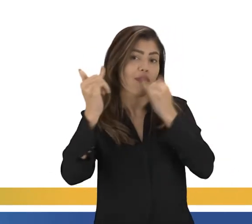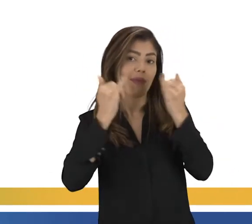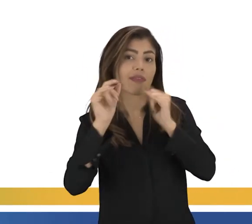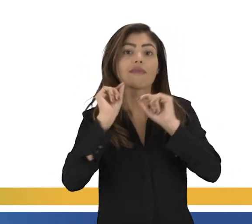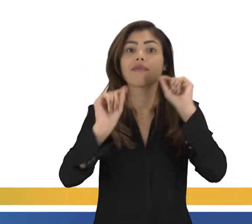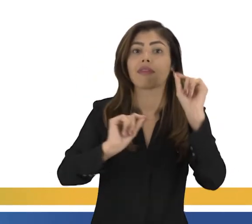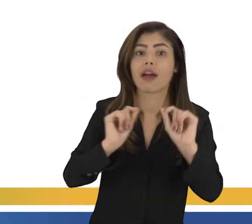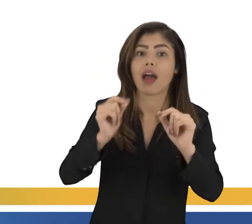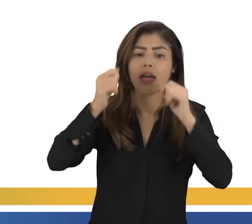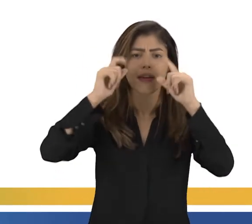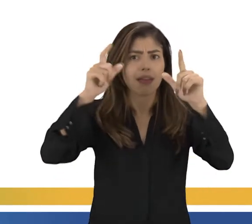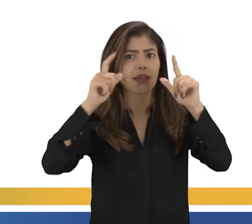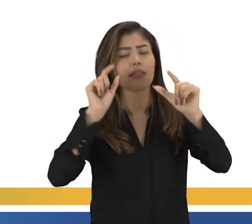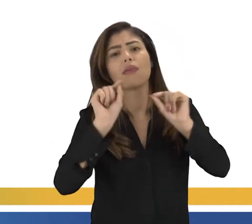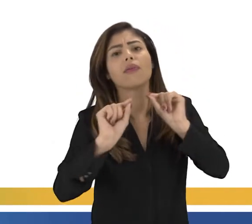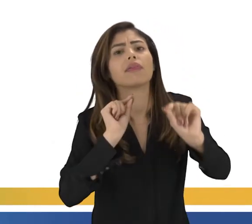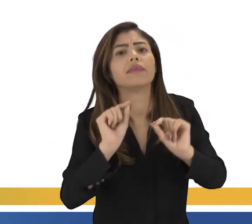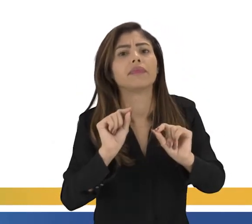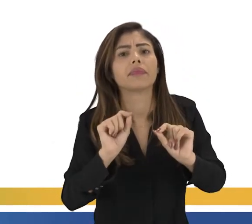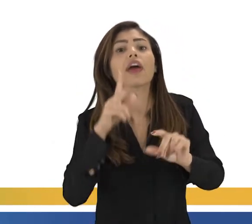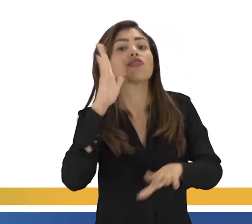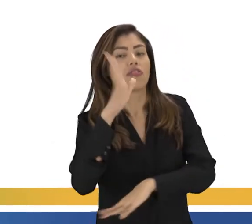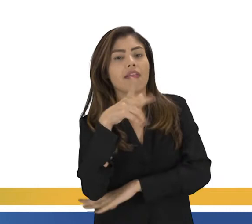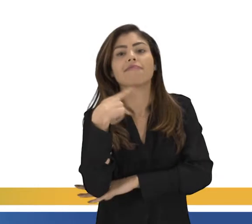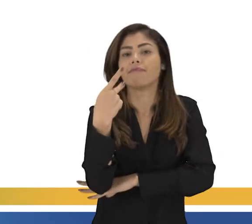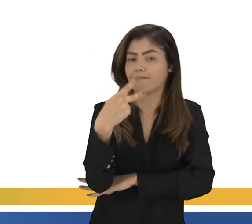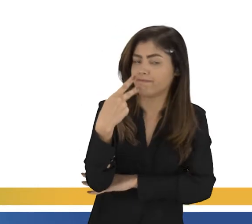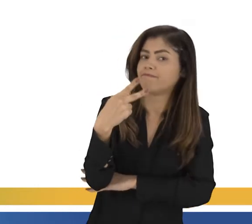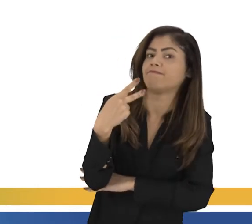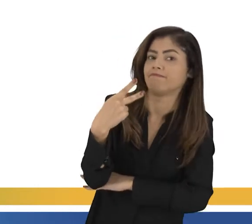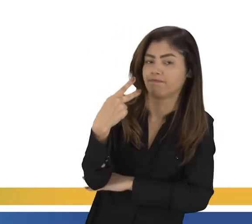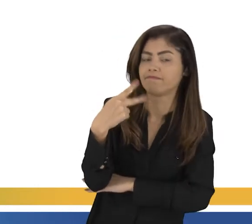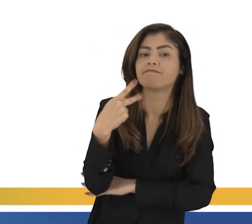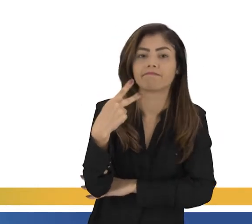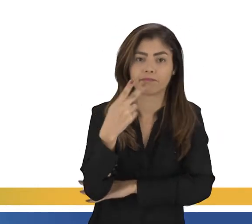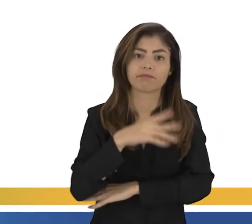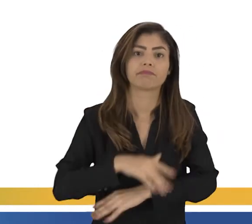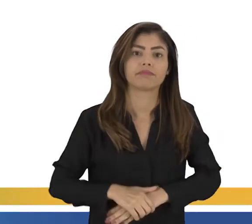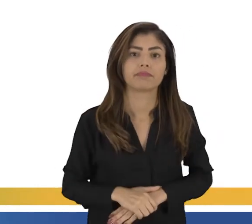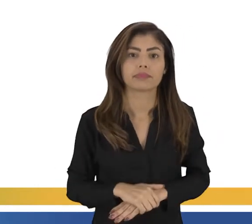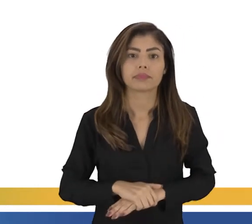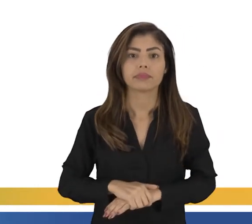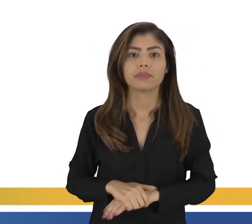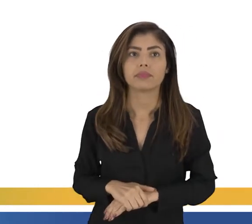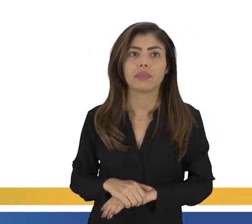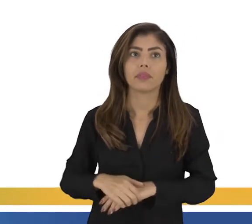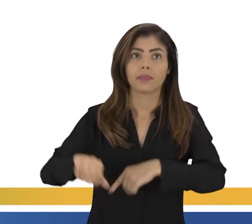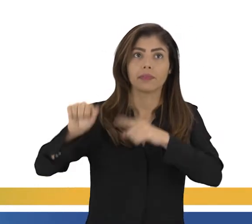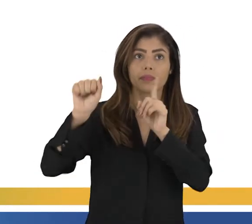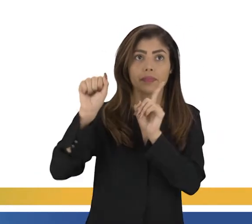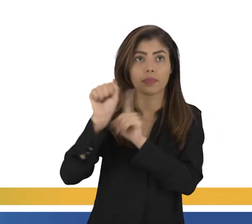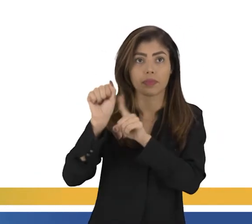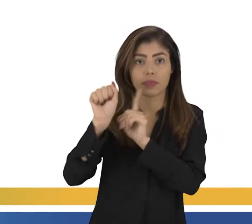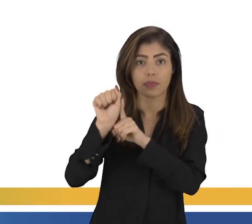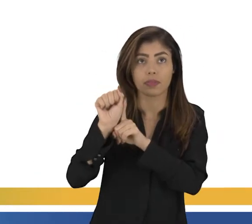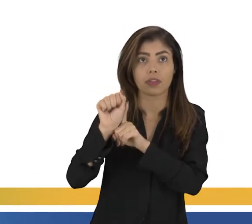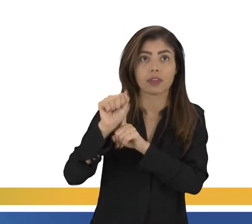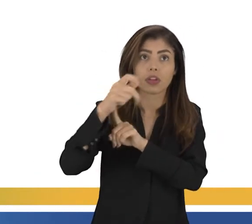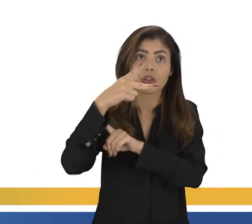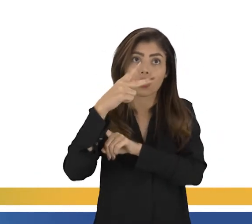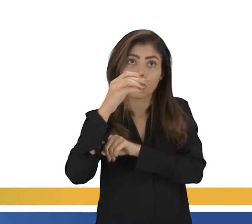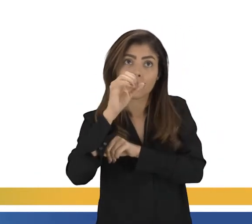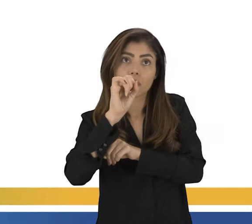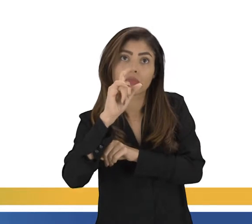informações. Se vocês prestarem atenção, então nós já falamos, né, que a alternativa A possui fluxo de